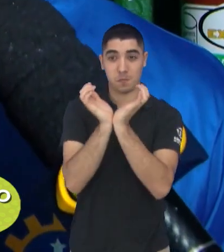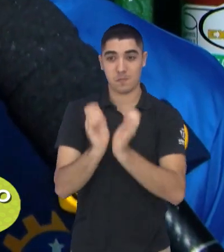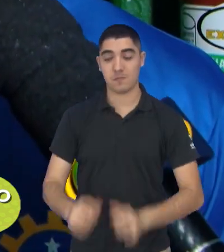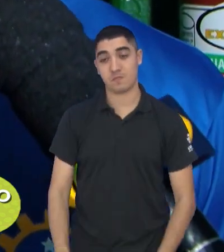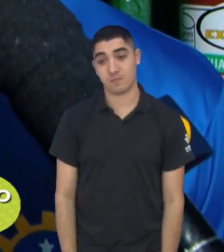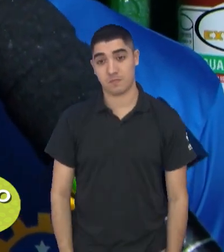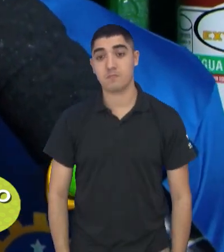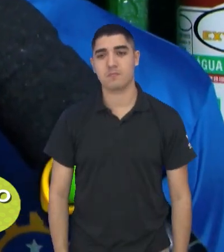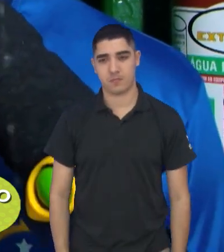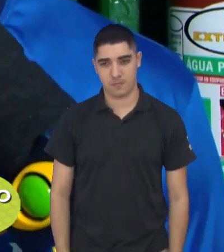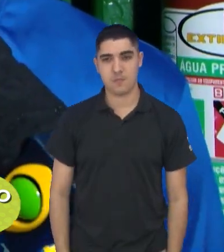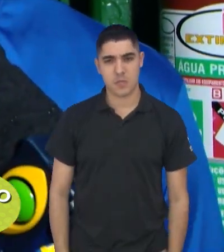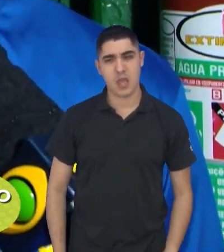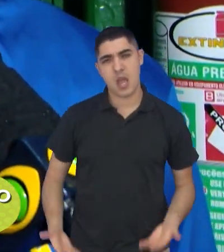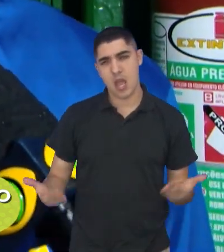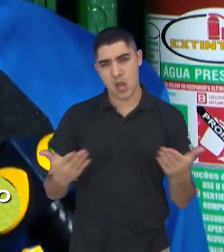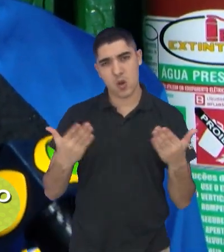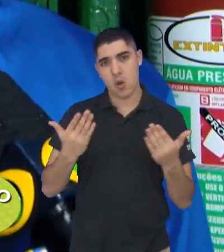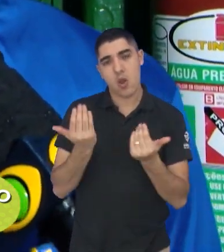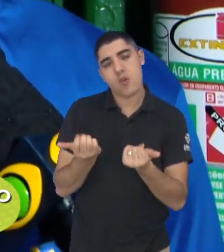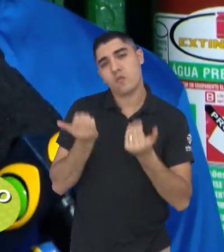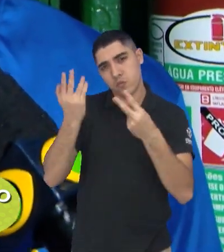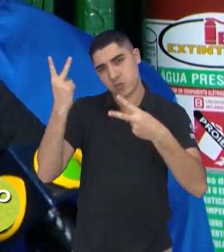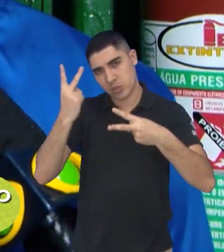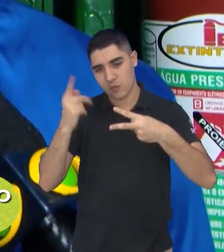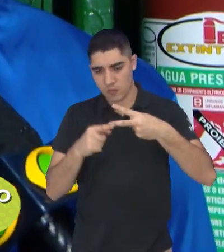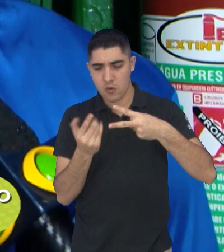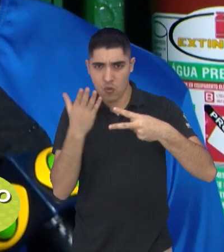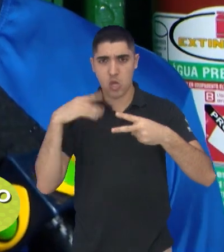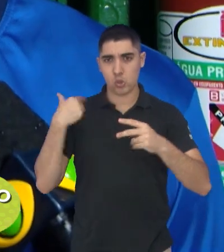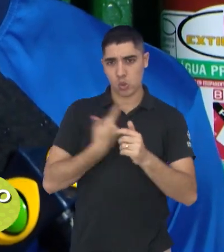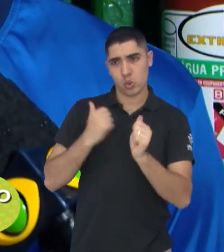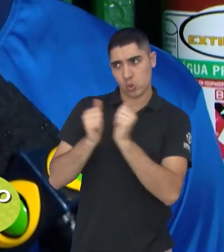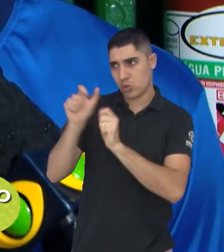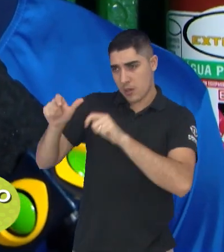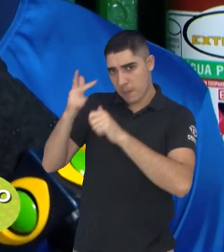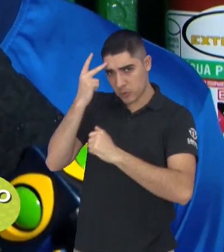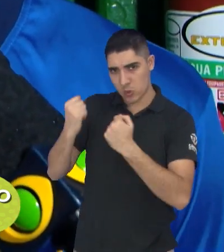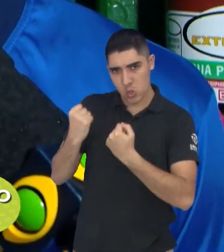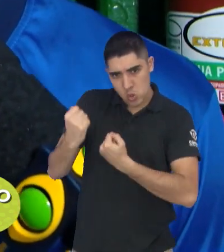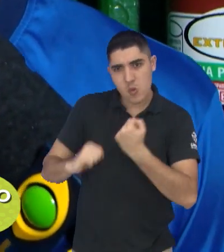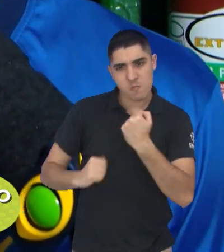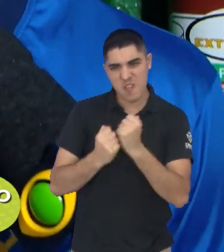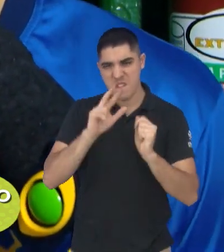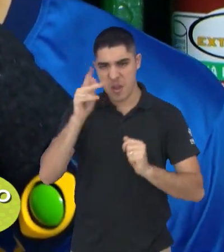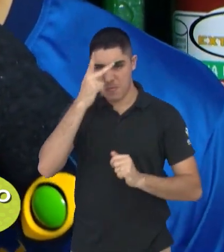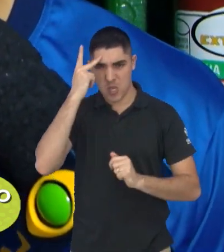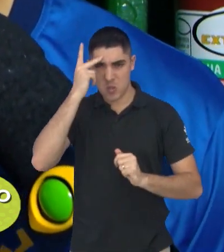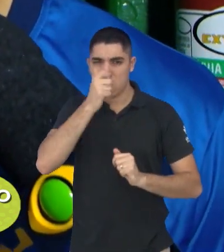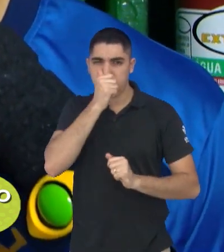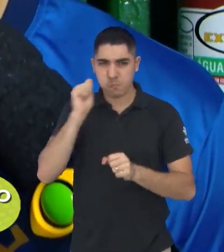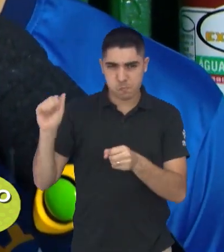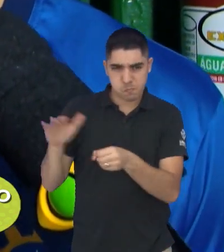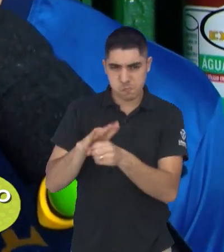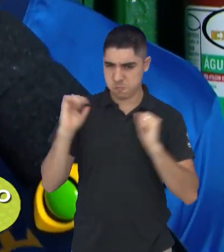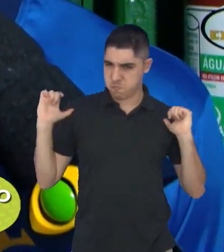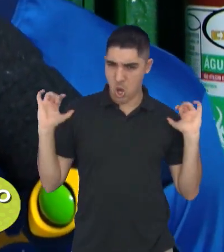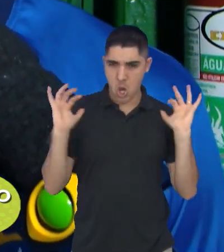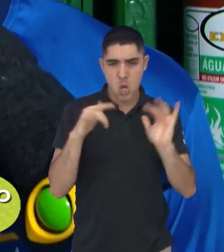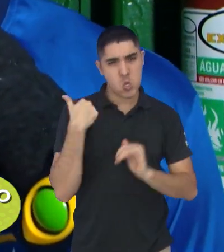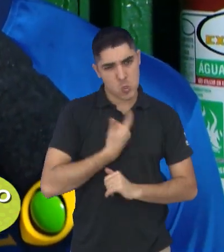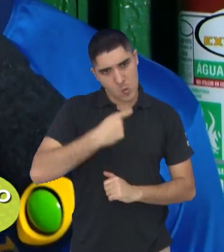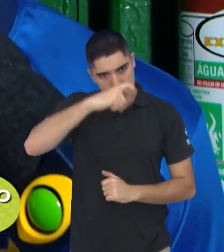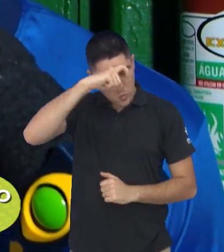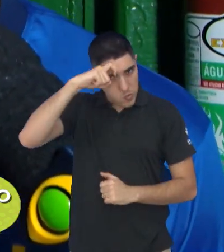Fazer valer o mando de campo em casa, diante do nosso torcedor, que eu tenho certeza que vai lotar o estádio. Então, trabalhar forte